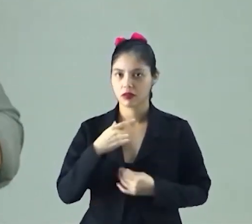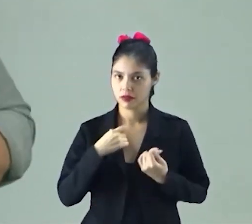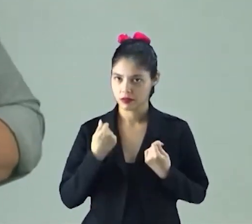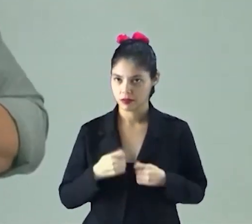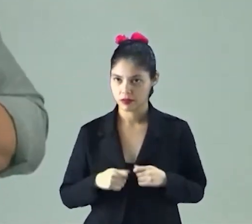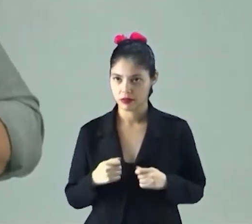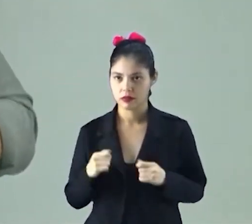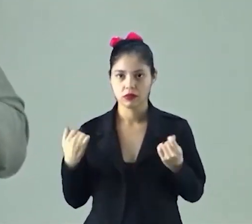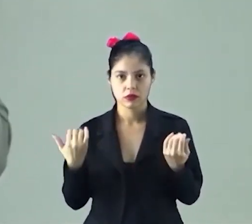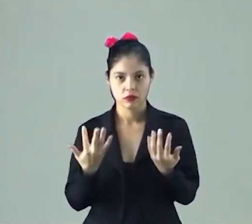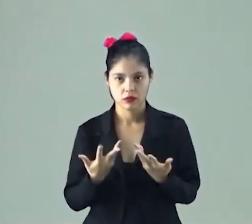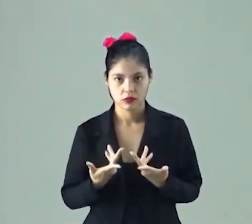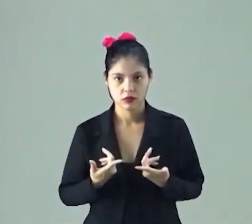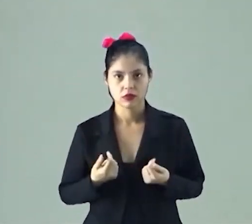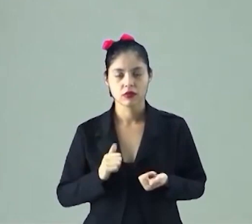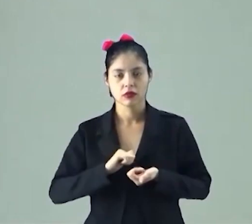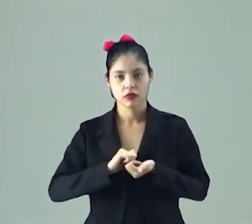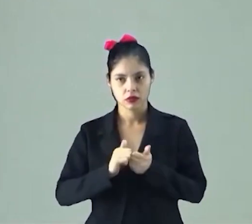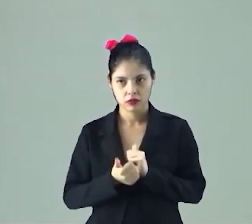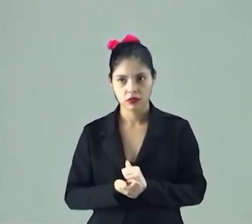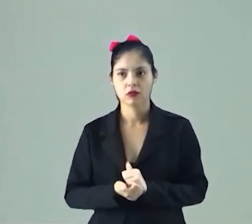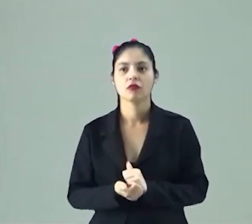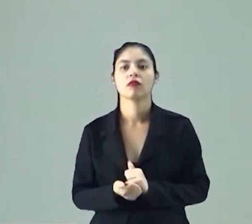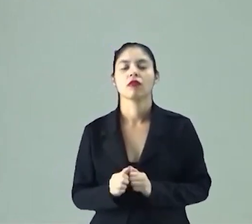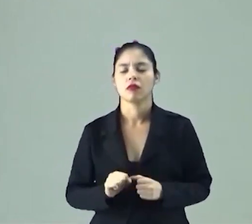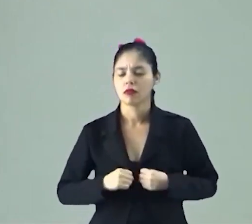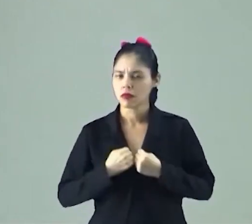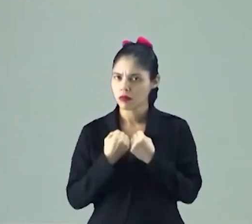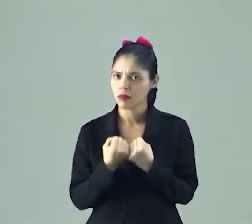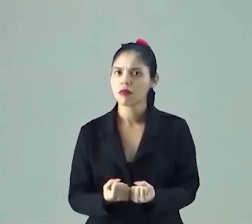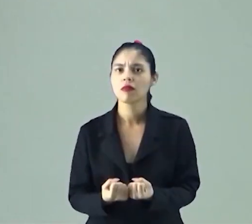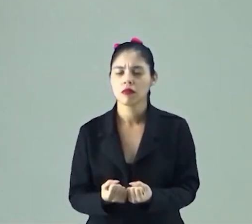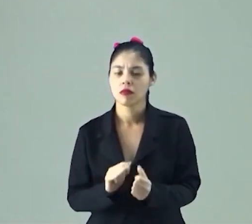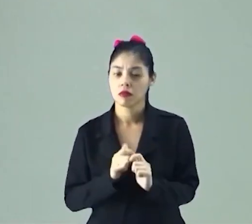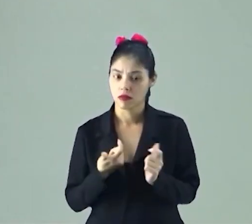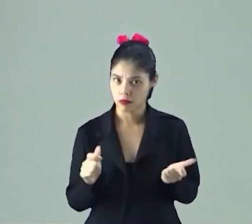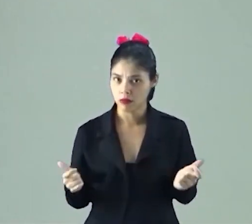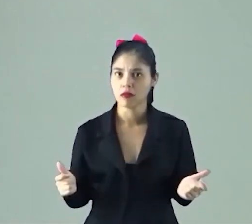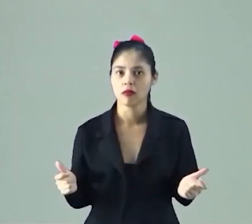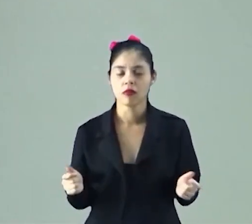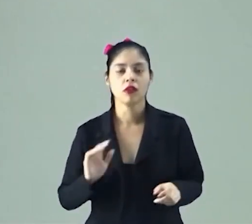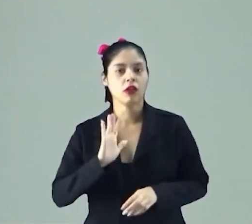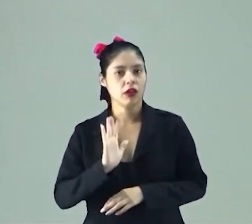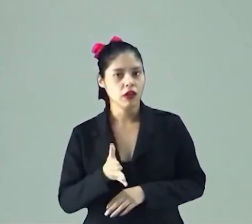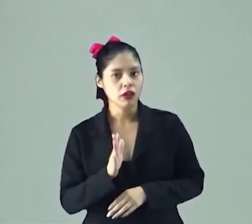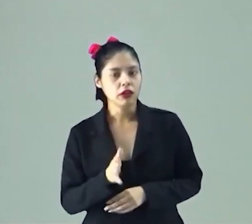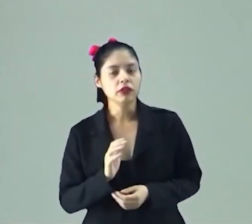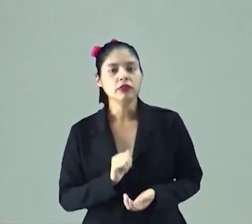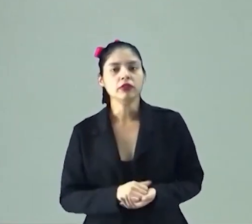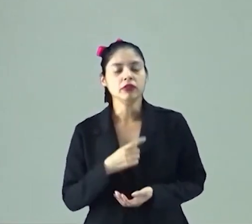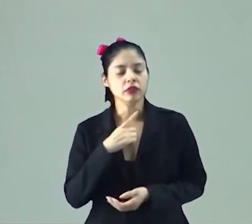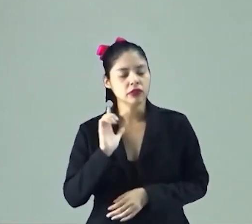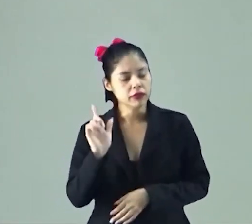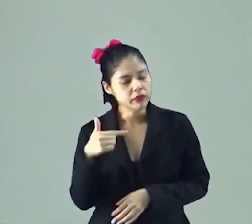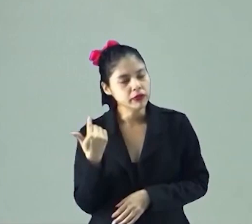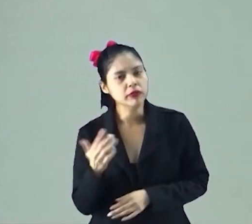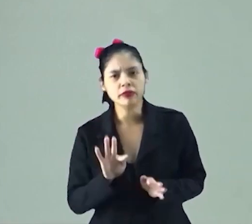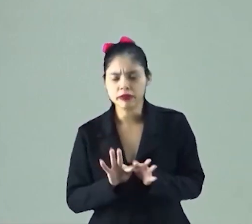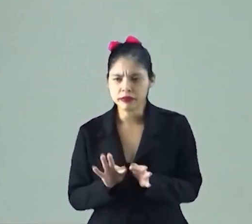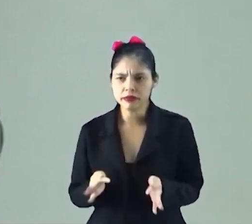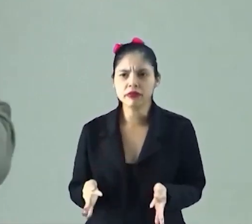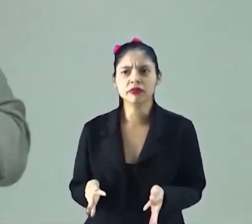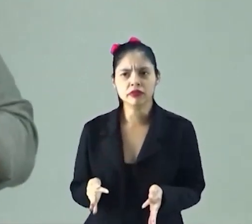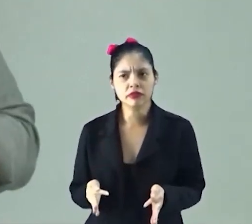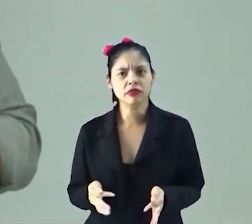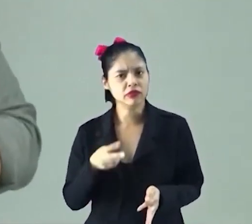ter que criar adaptações para suportar essa incidência solar alta. Já eu tenho outras plantas mais